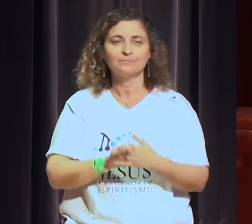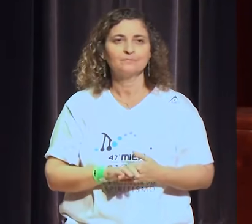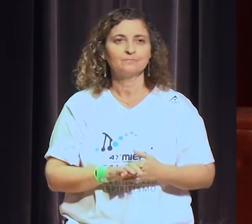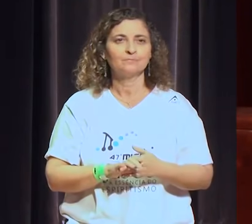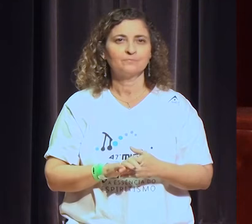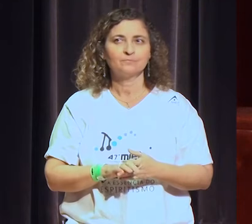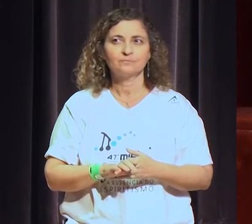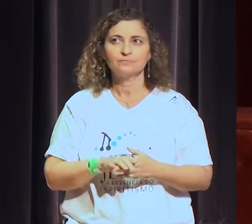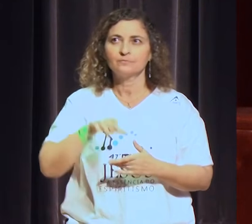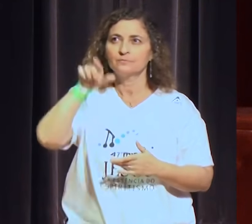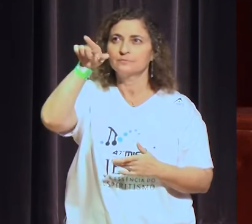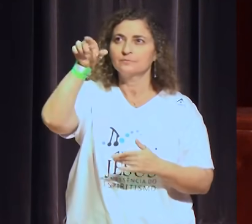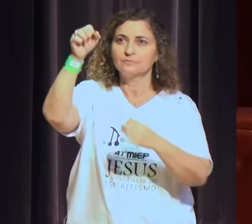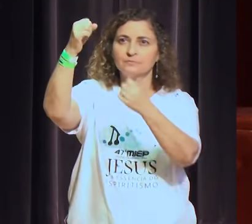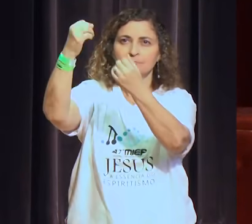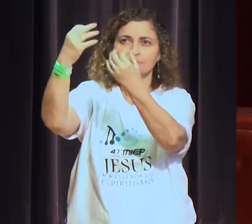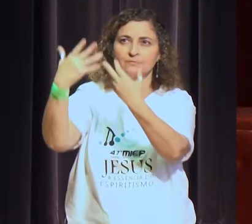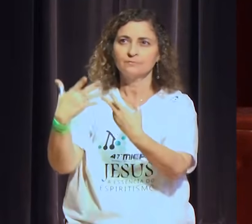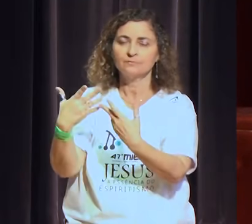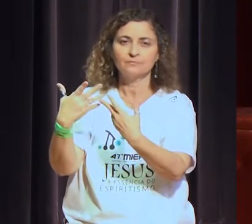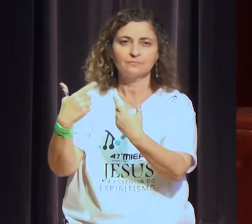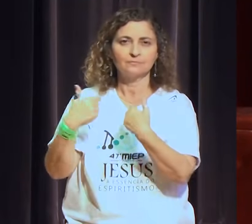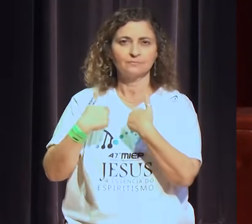o último de uma geração.